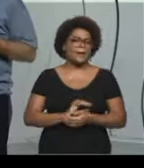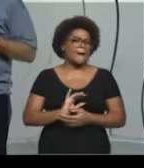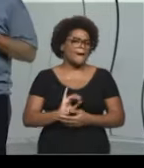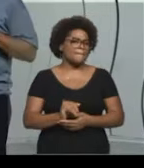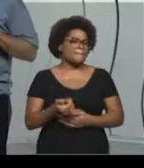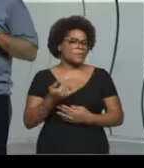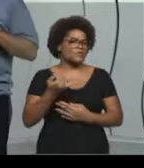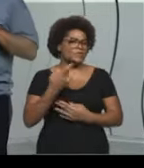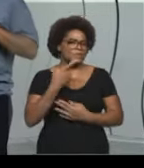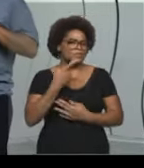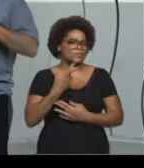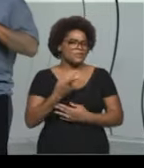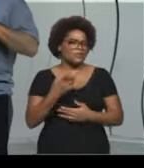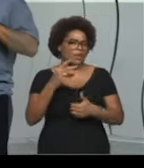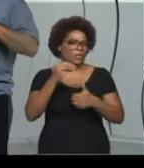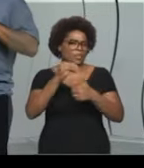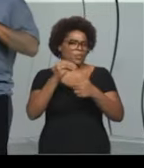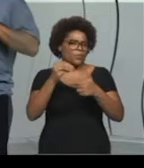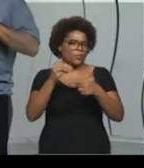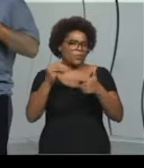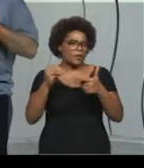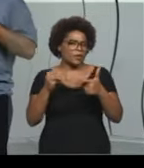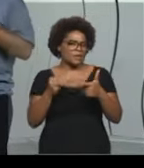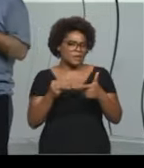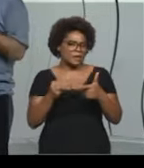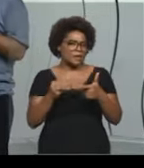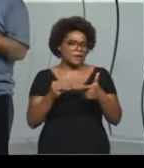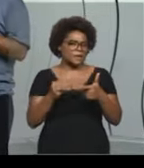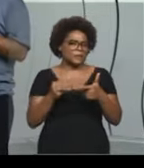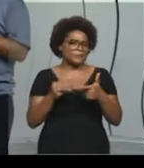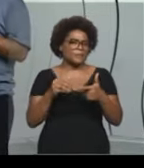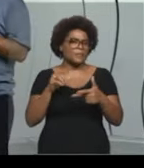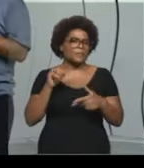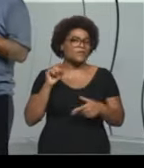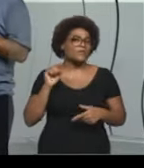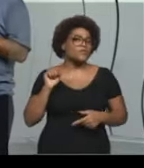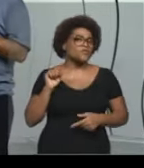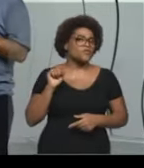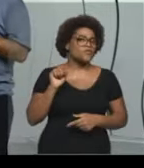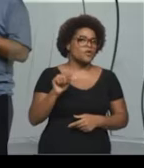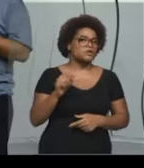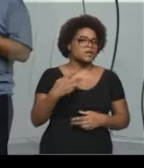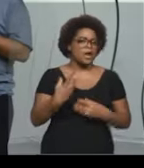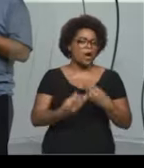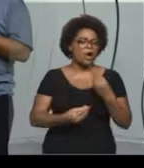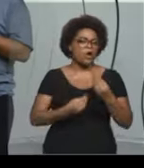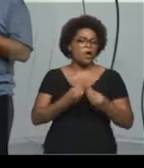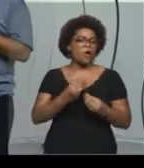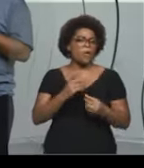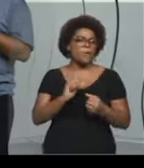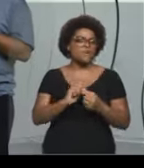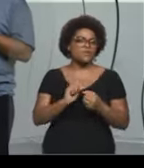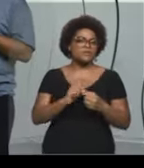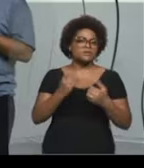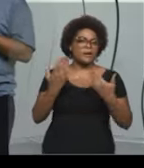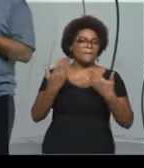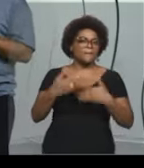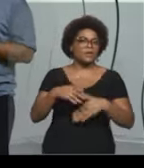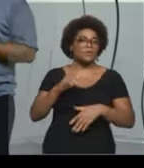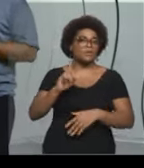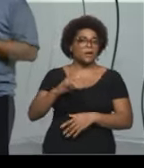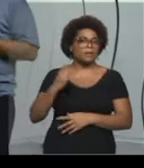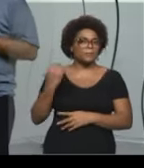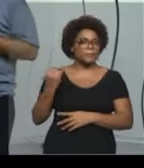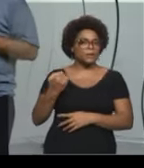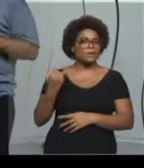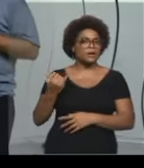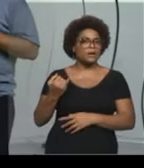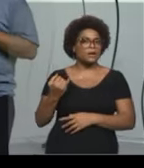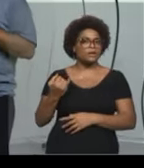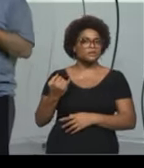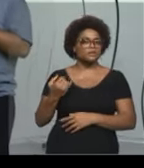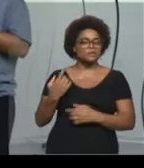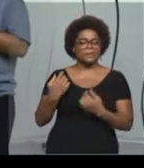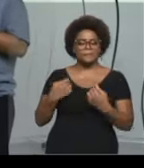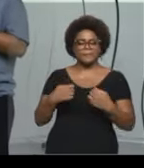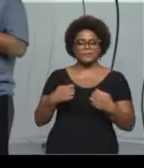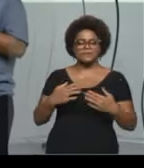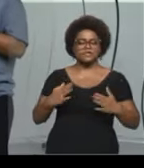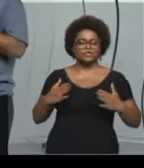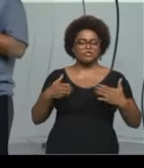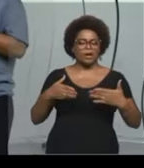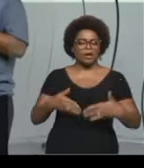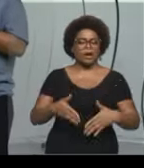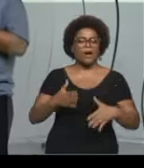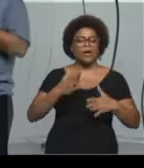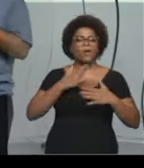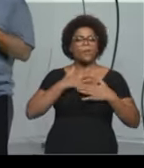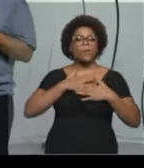Enem, né, assim, a sua postura na prova é muito importante, assim, você chegar com calma, você, na hora que pegar a